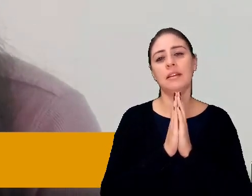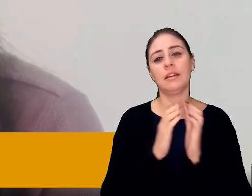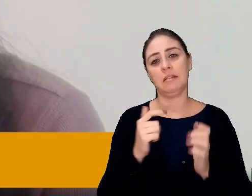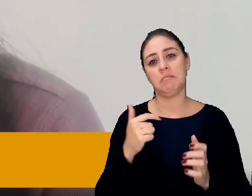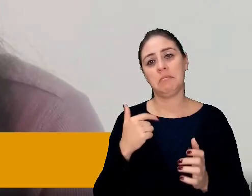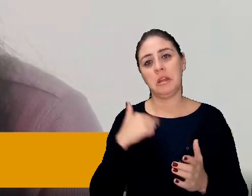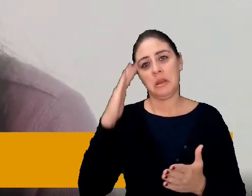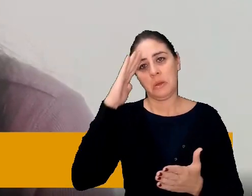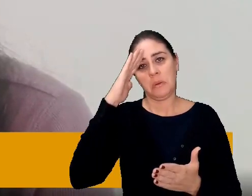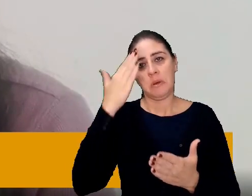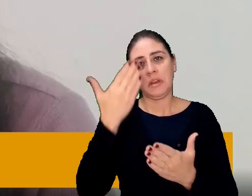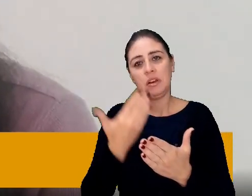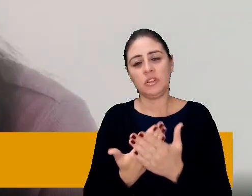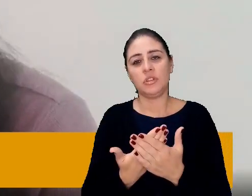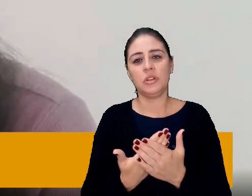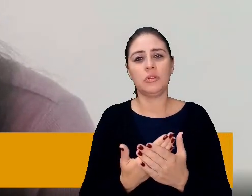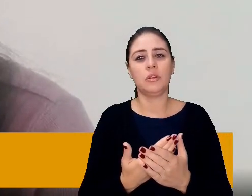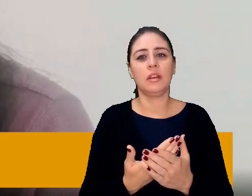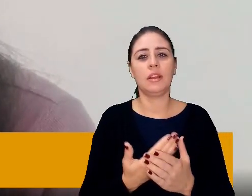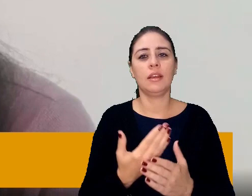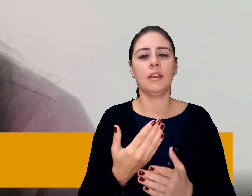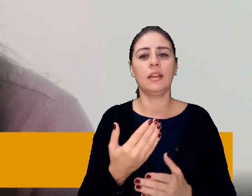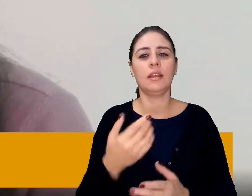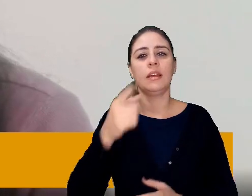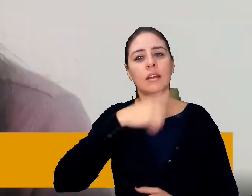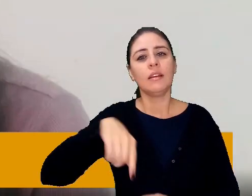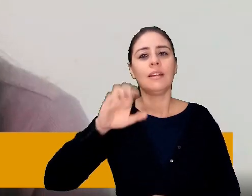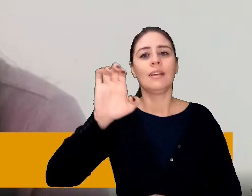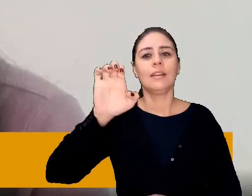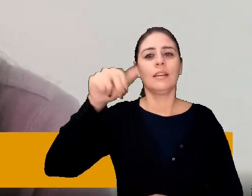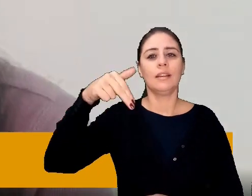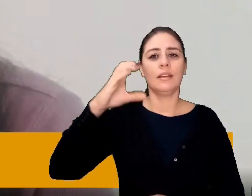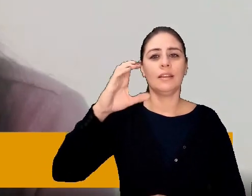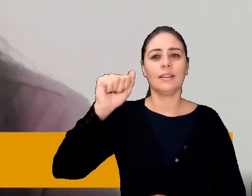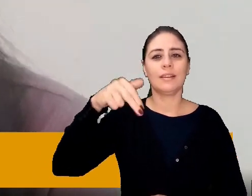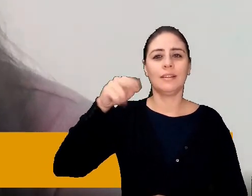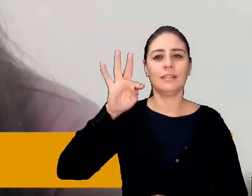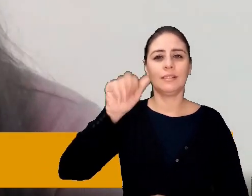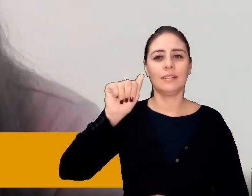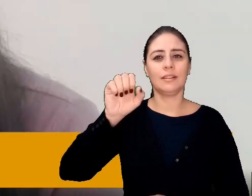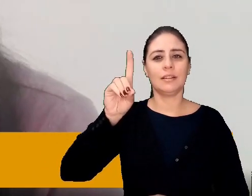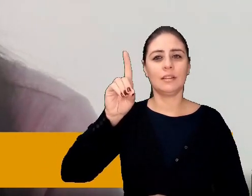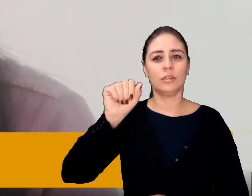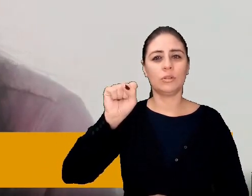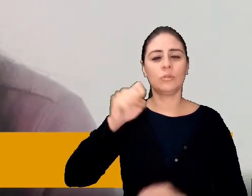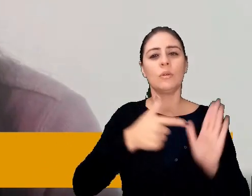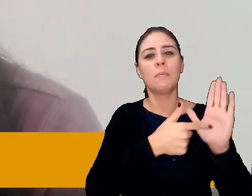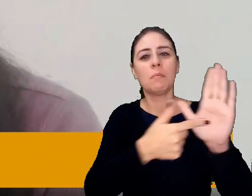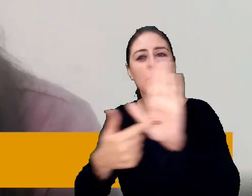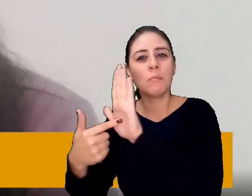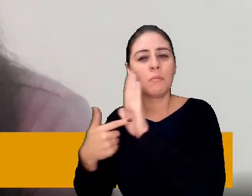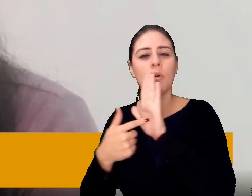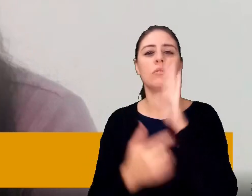eu creio que os encantados mostram para eles qual pinheiro que vai ser, qual araucária que vai ser, eles rezam em